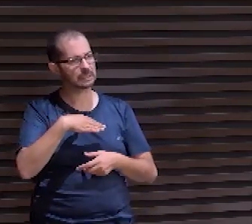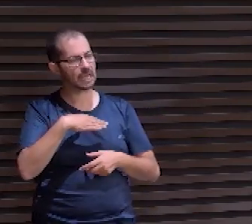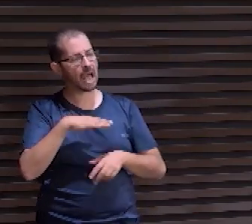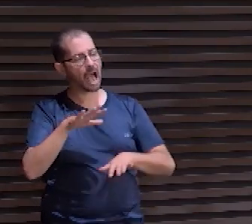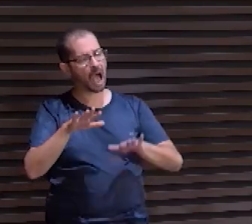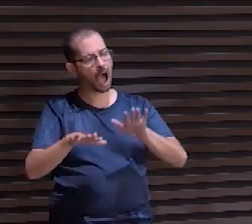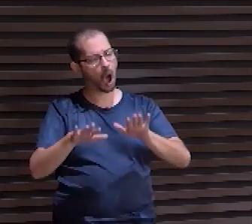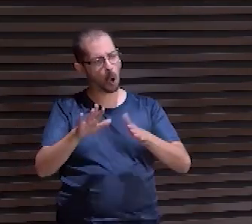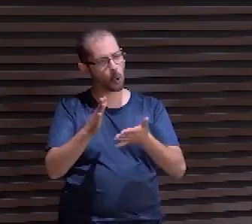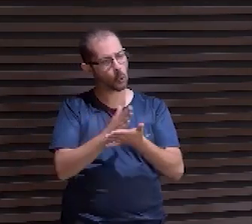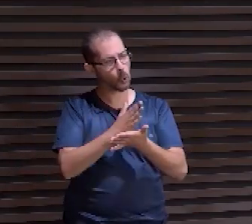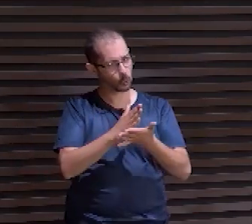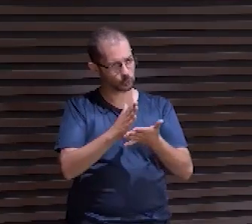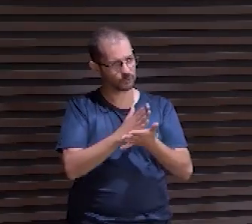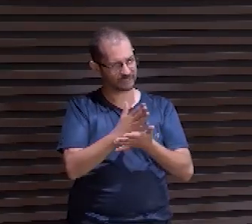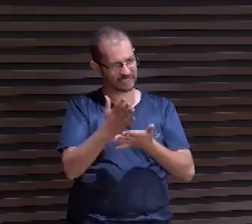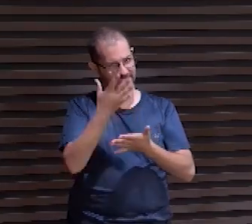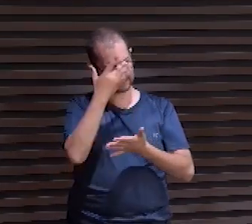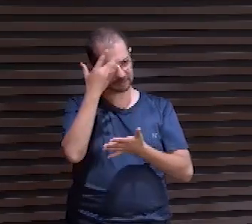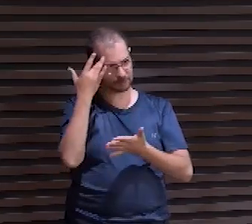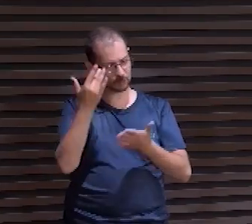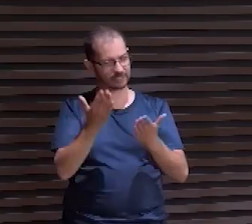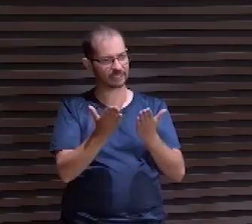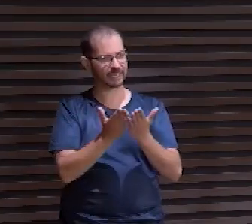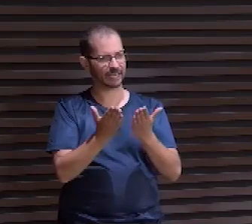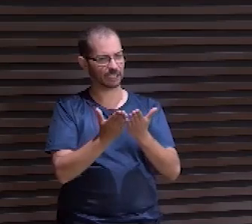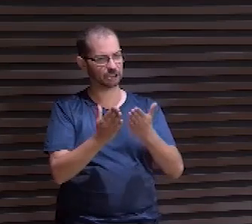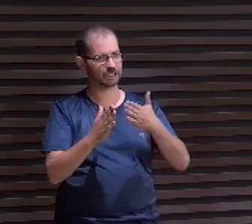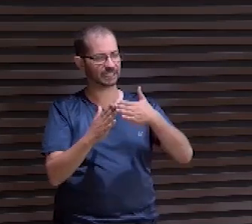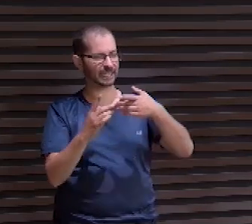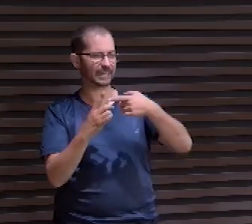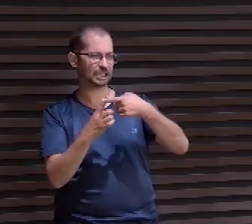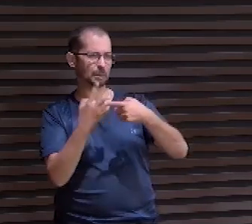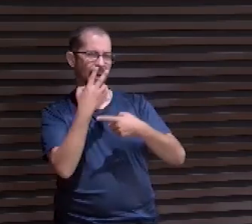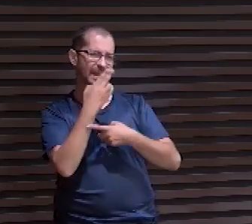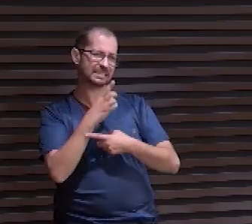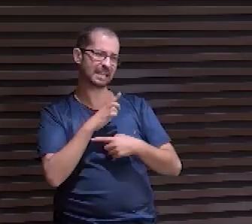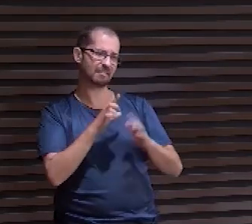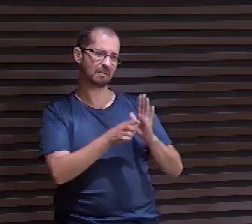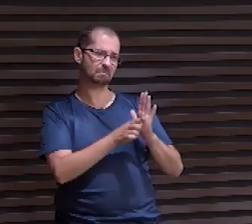crentes da igreja estavam retrocedendo,